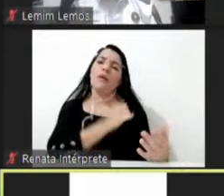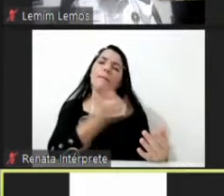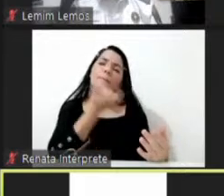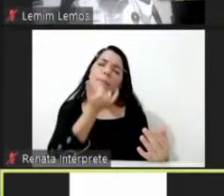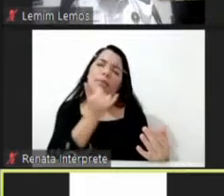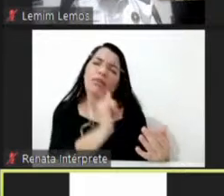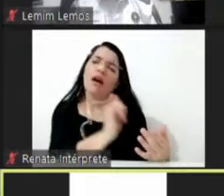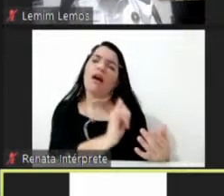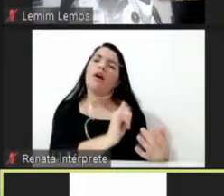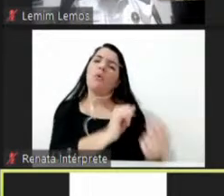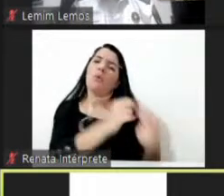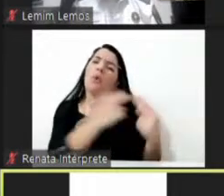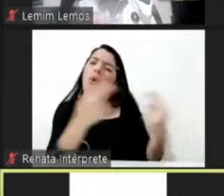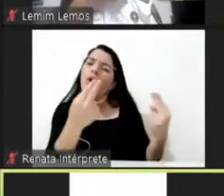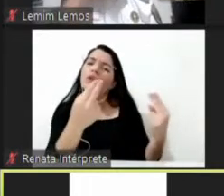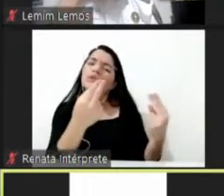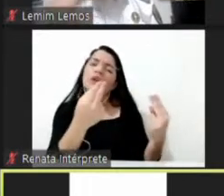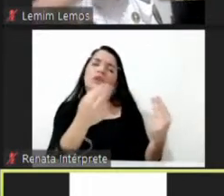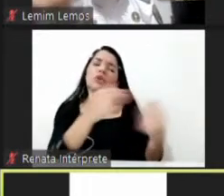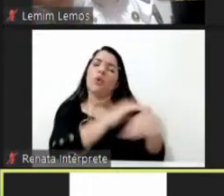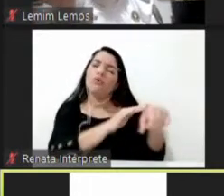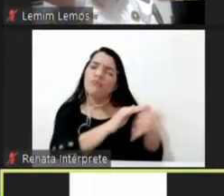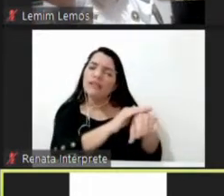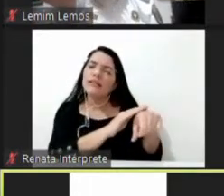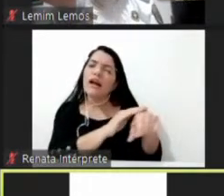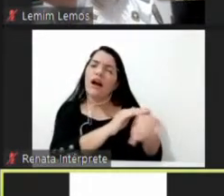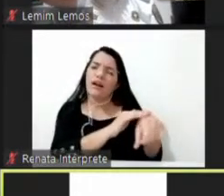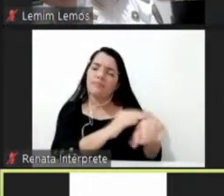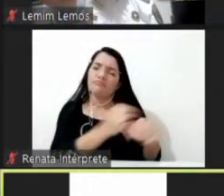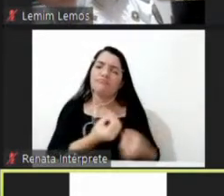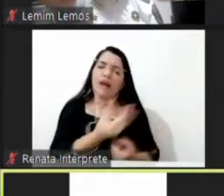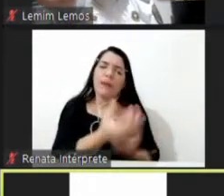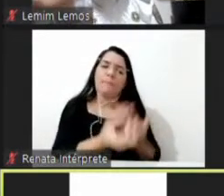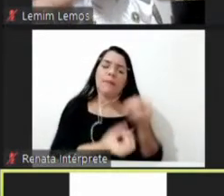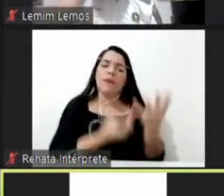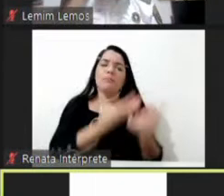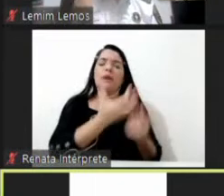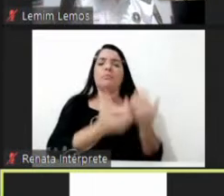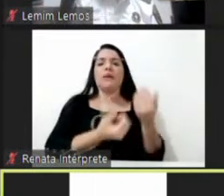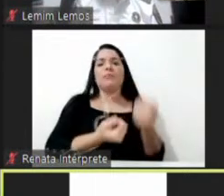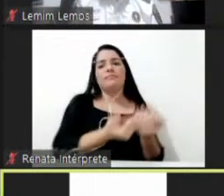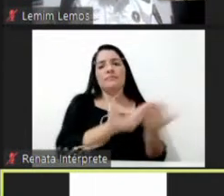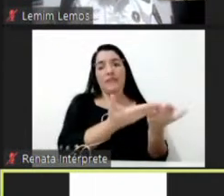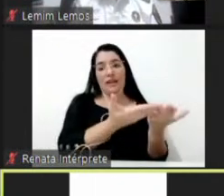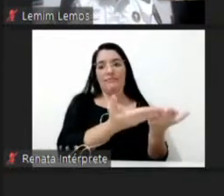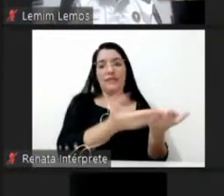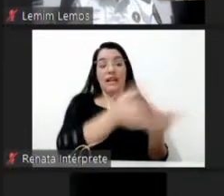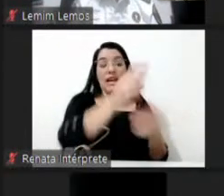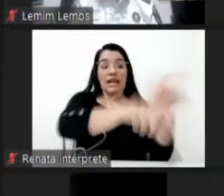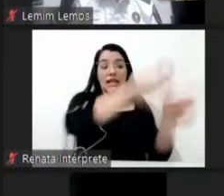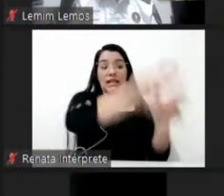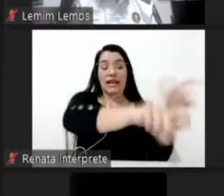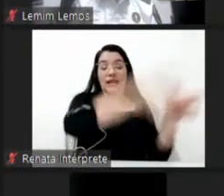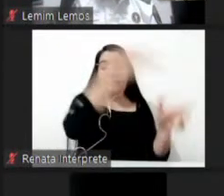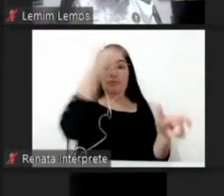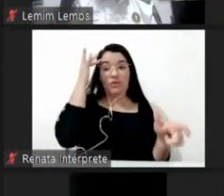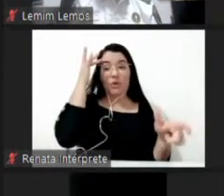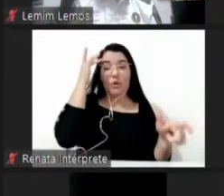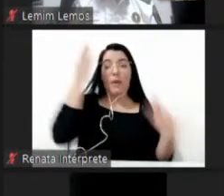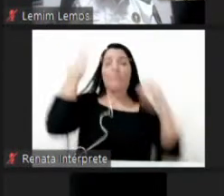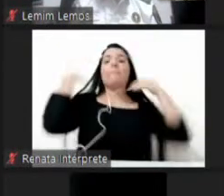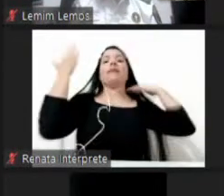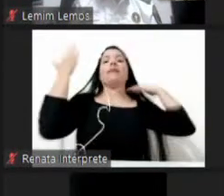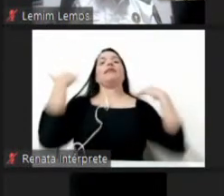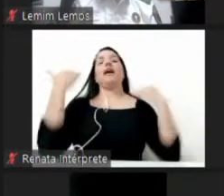por algo que aconteceu na vida delas, elas fizeram algo que também fizeram pessoas sofrer, ou fazem